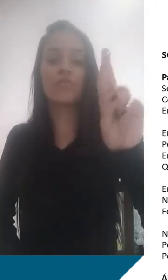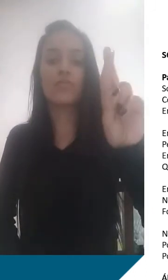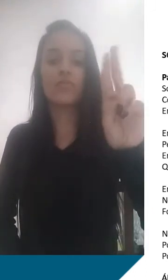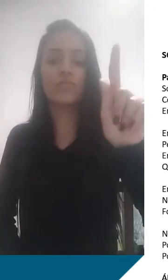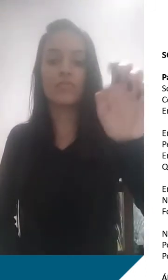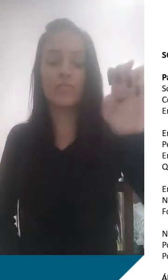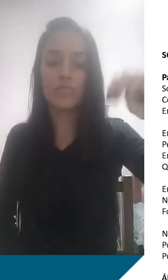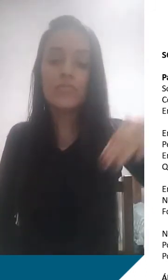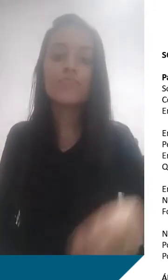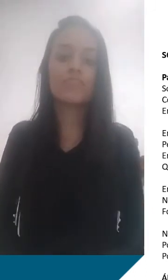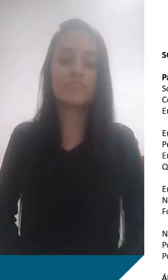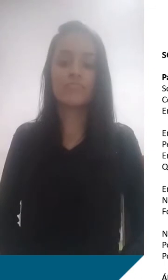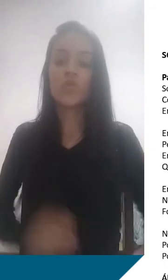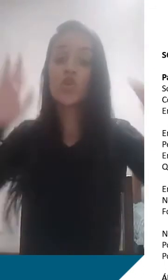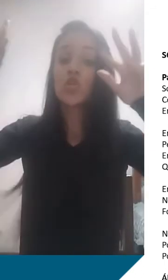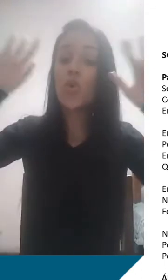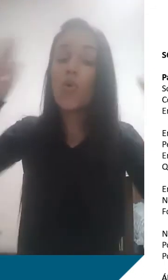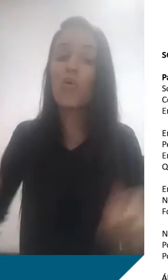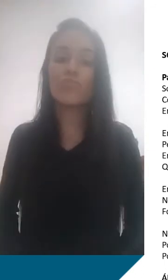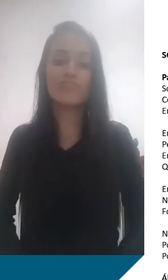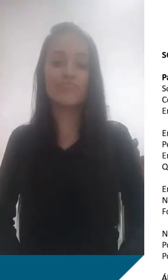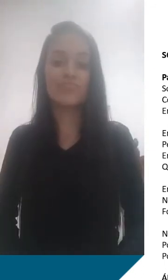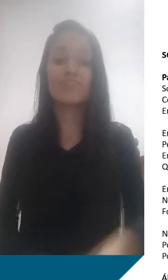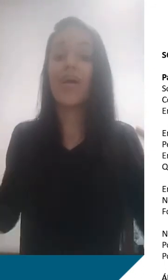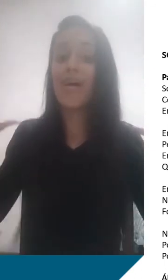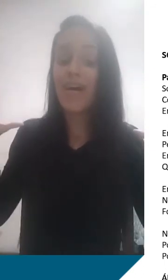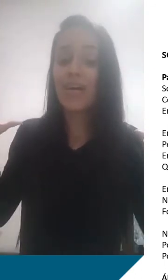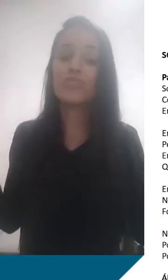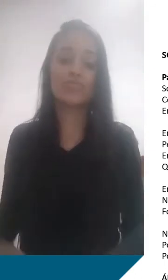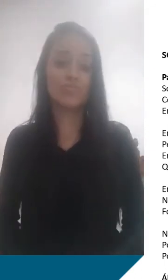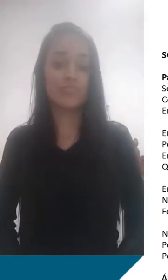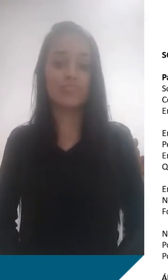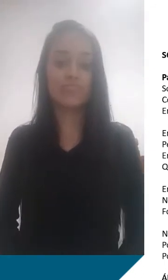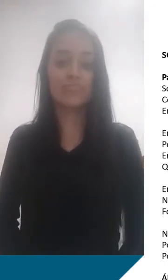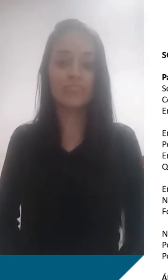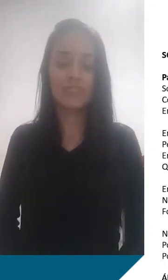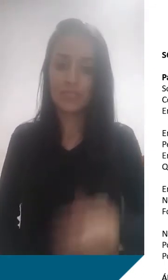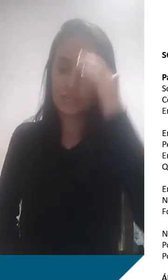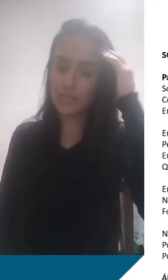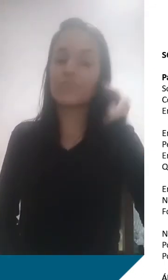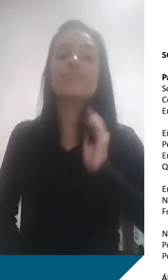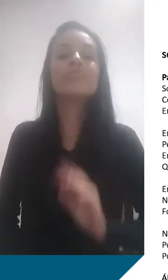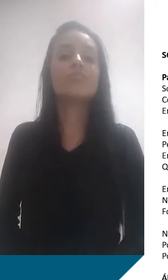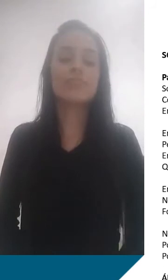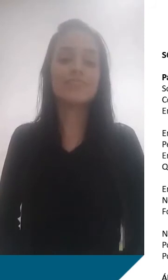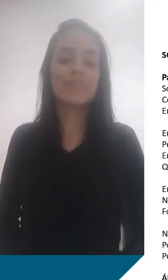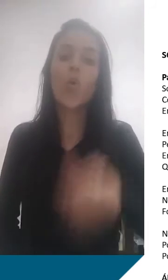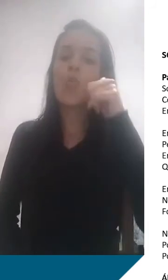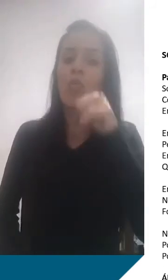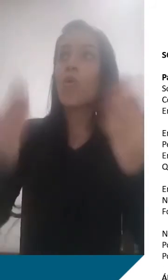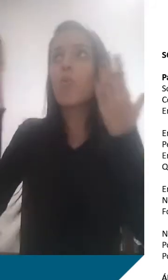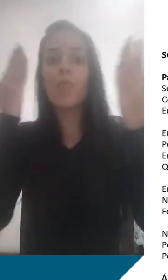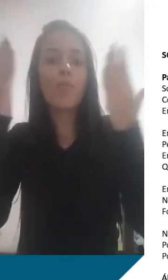sonhos, morrerei. A questão de virgem e anjo para idealizar a mulher como uma figura angelical,